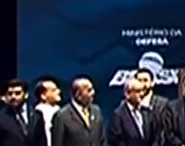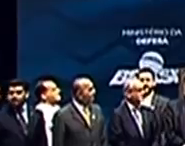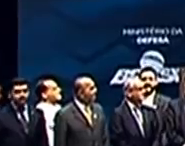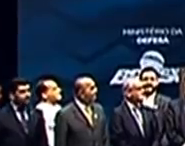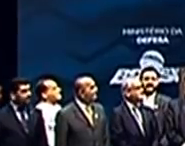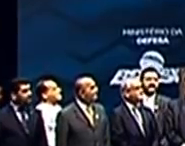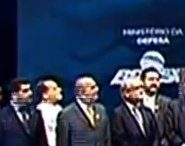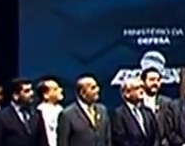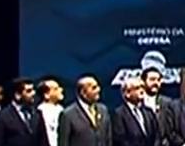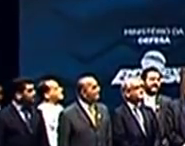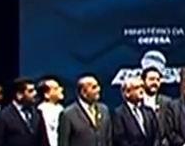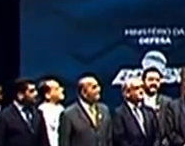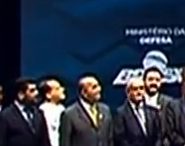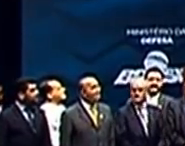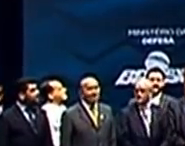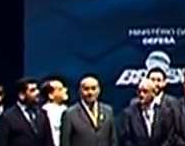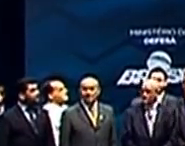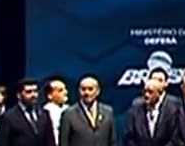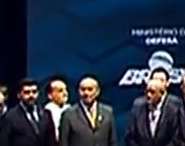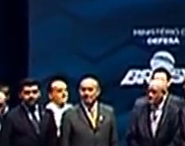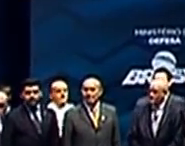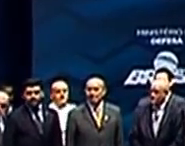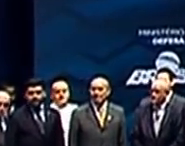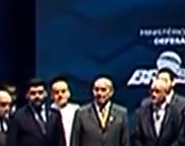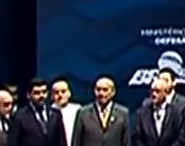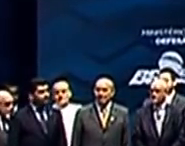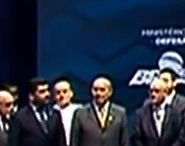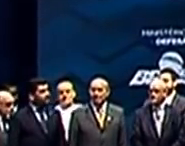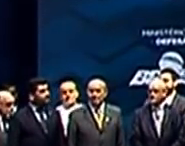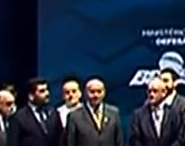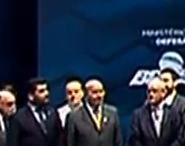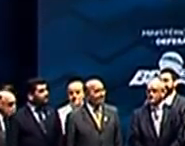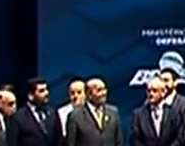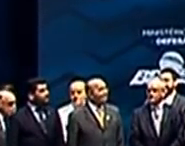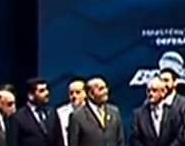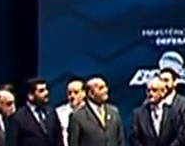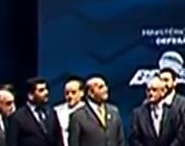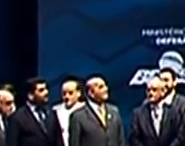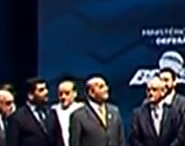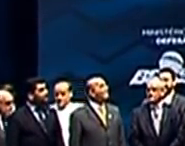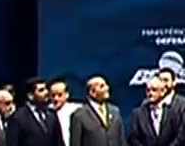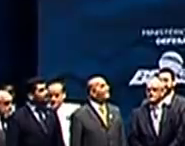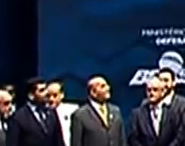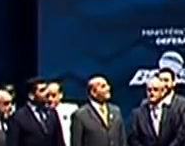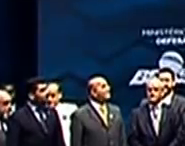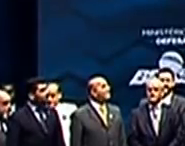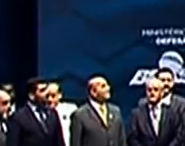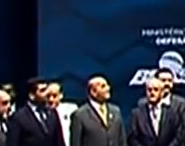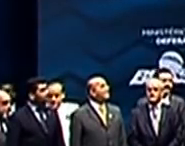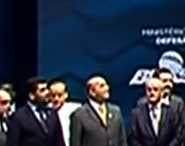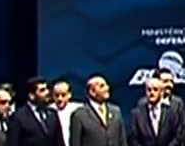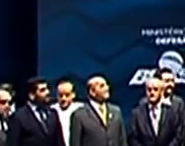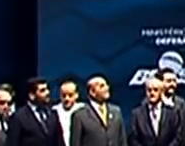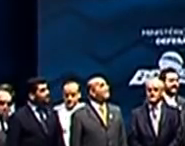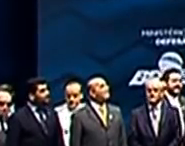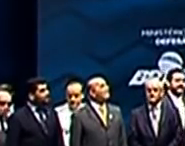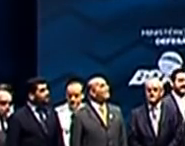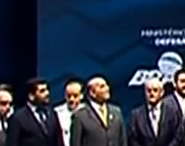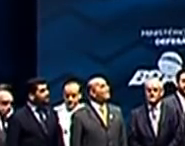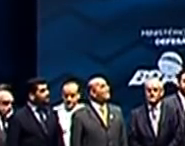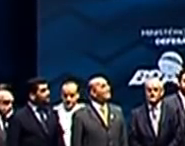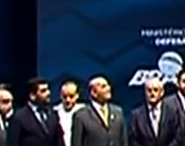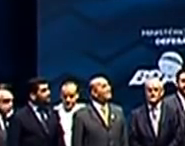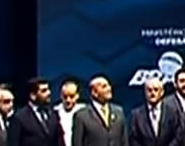empresas brasileiras parceiras do PROSUB desde 2009. 20 de fevereiro de